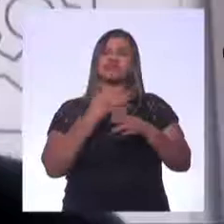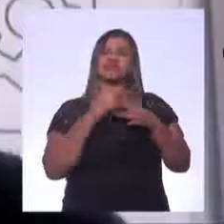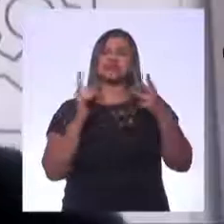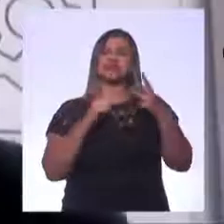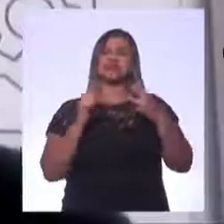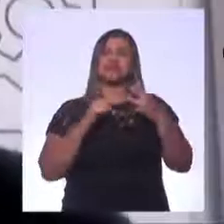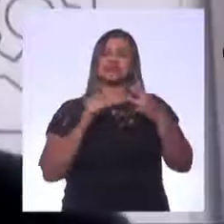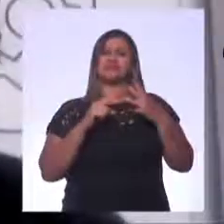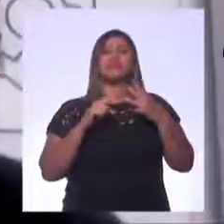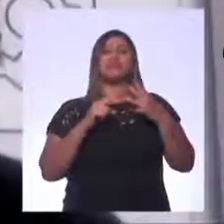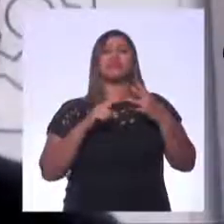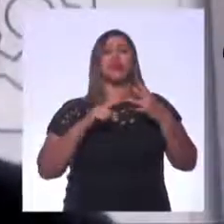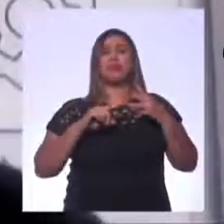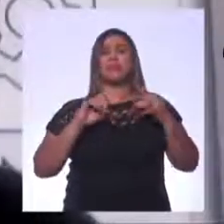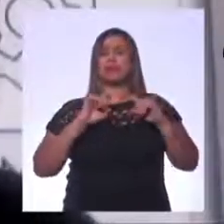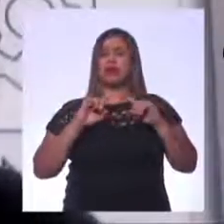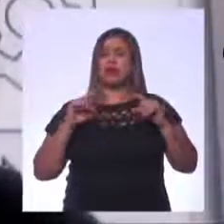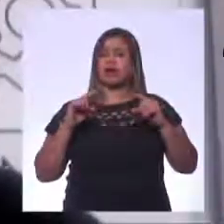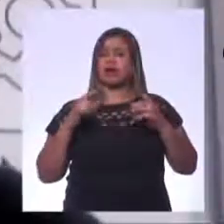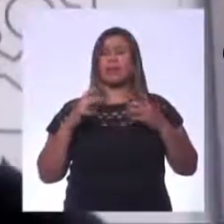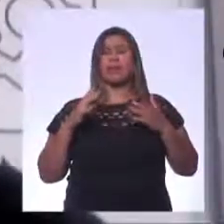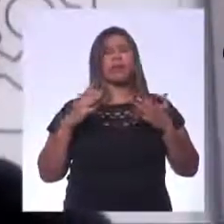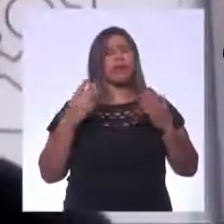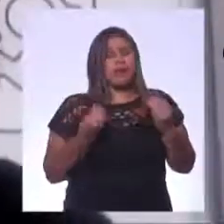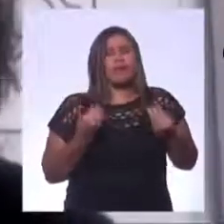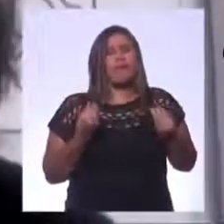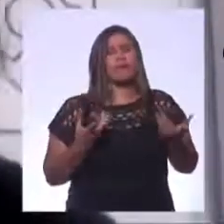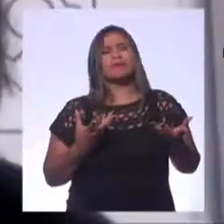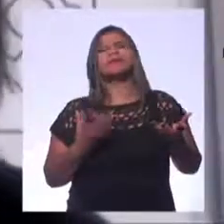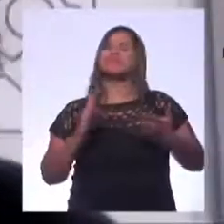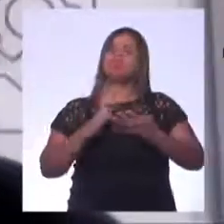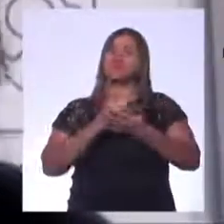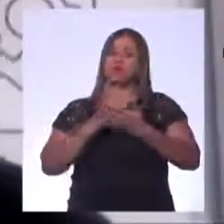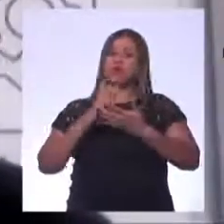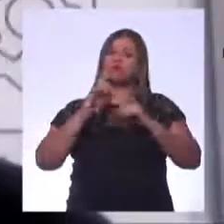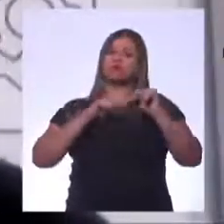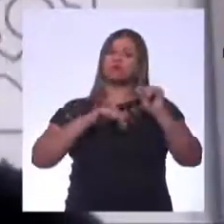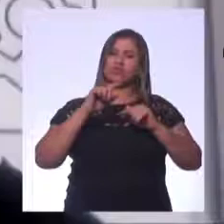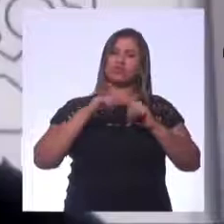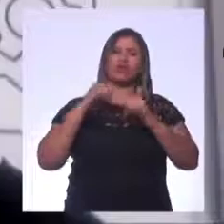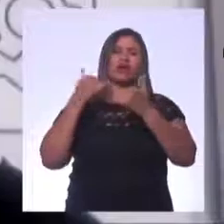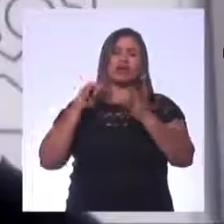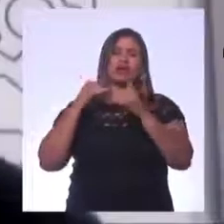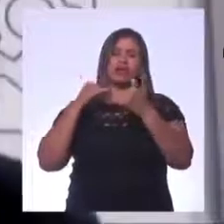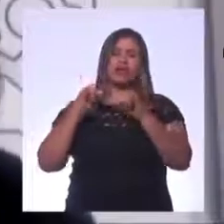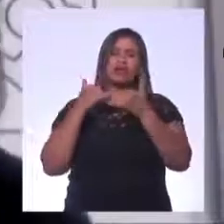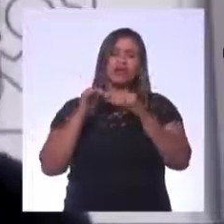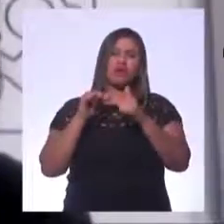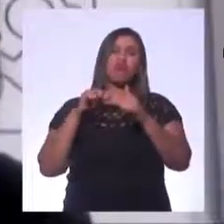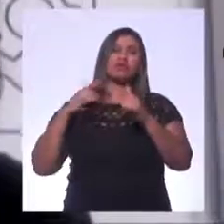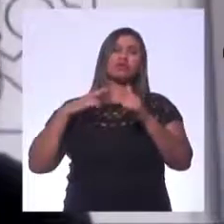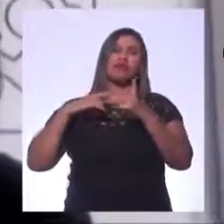caso é que alguns componentes eletrônicos que fazem parte de um circuito elétrico, eles